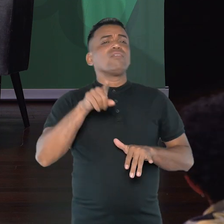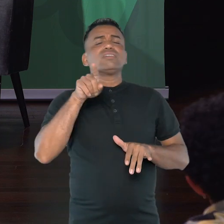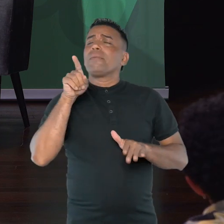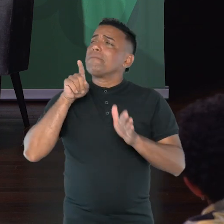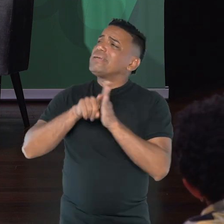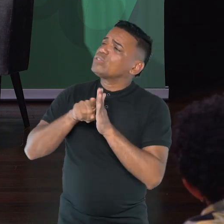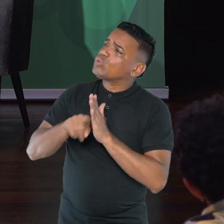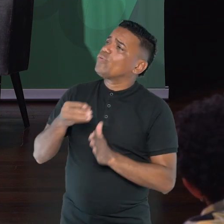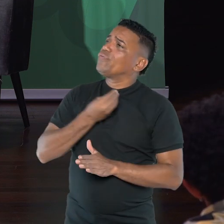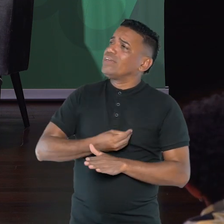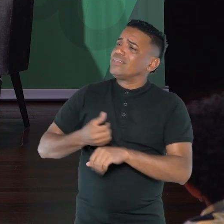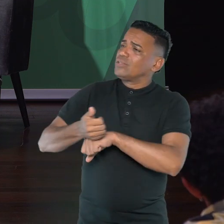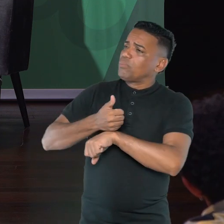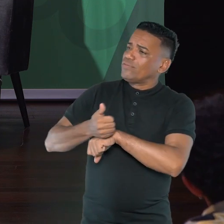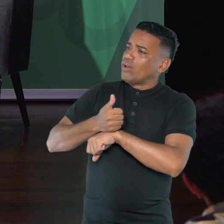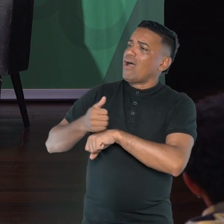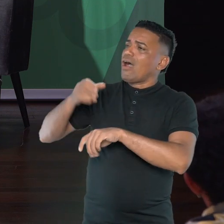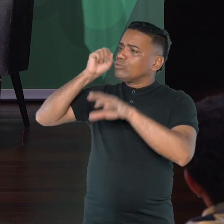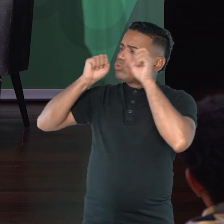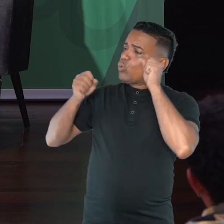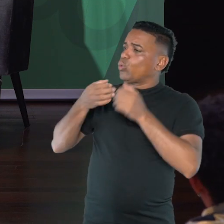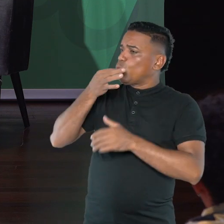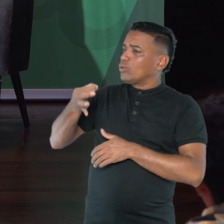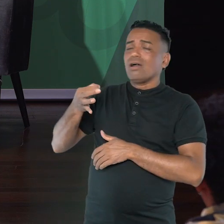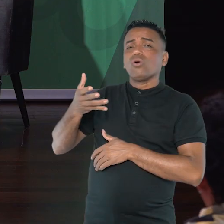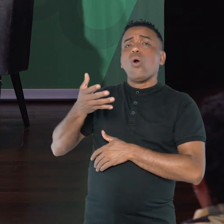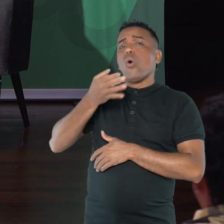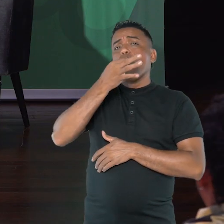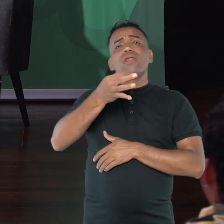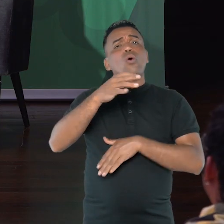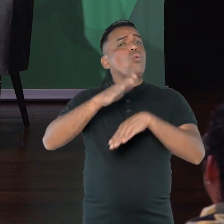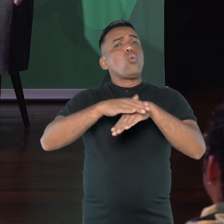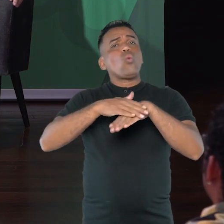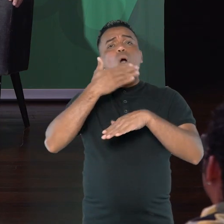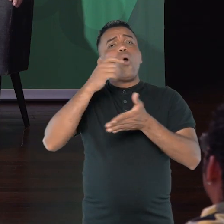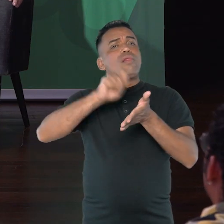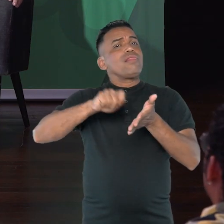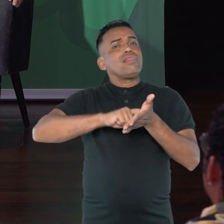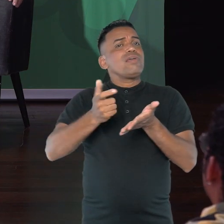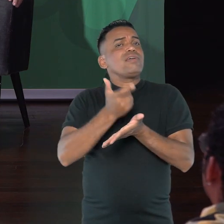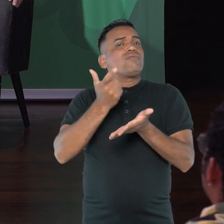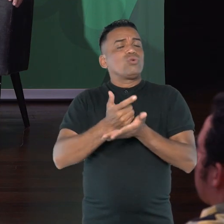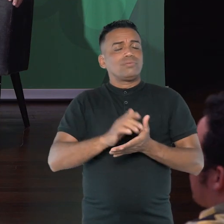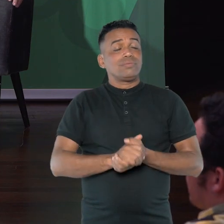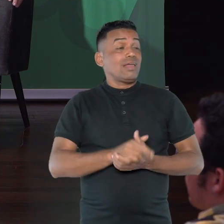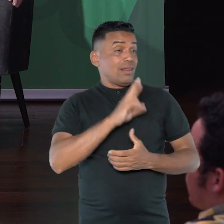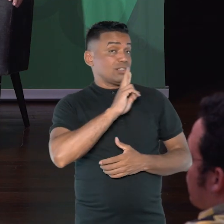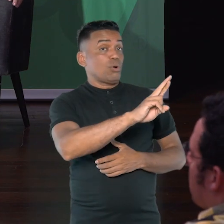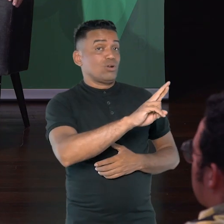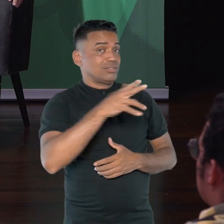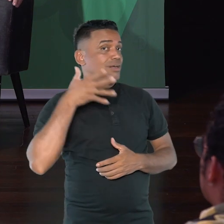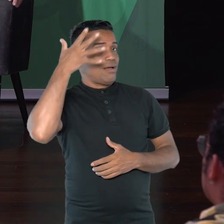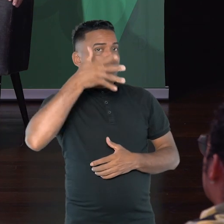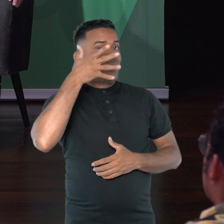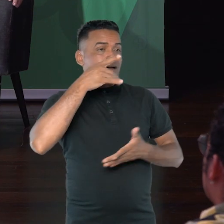pessoa, qual o livro que, na sua opinião, ele escreveria? Eu acho que ele mesmo dá essa resposta nos relatos.